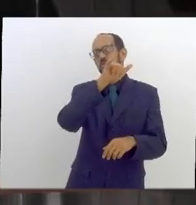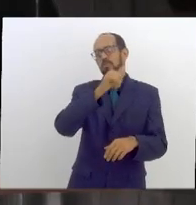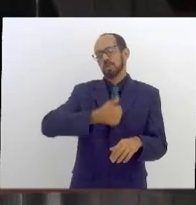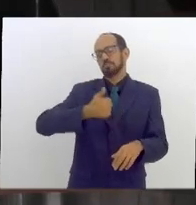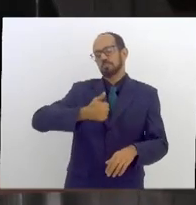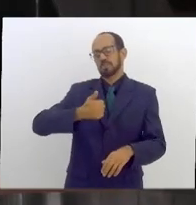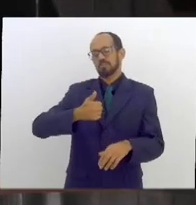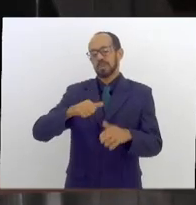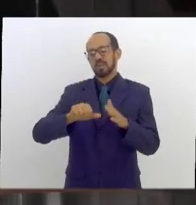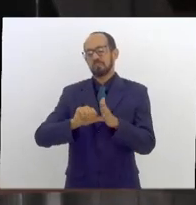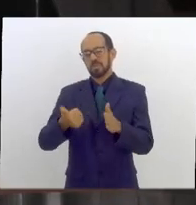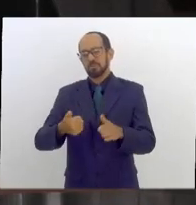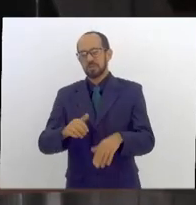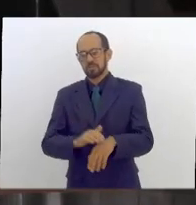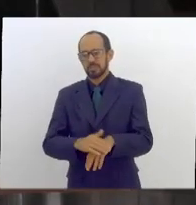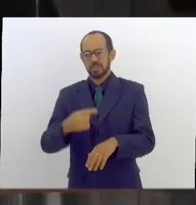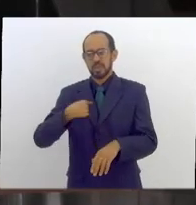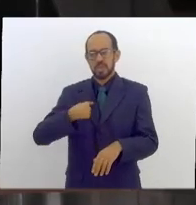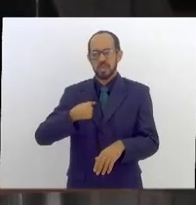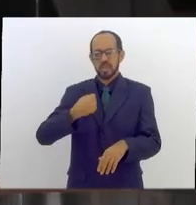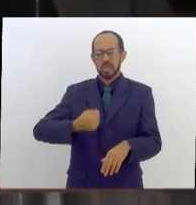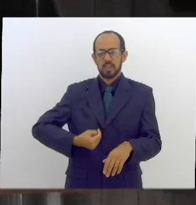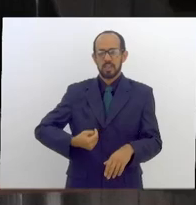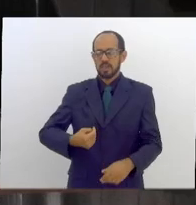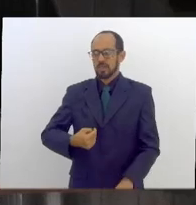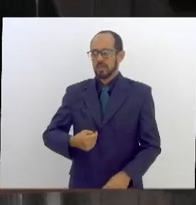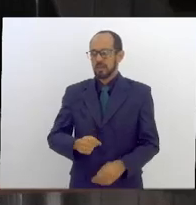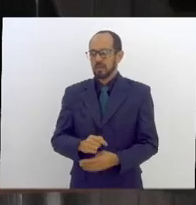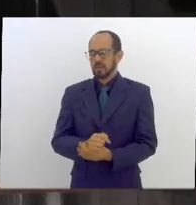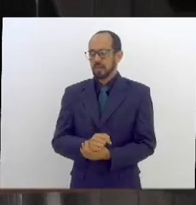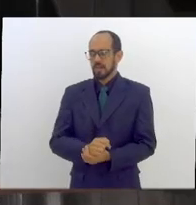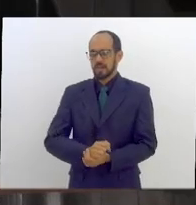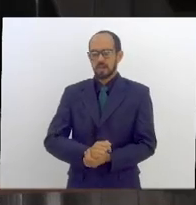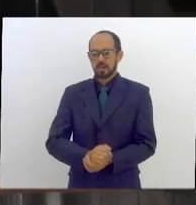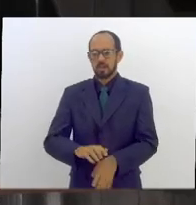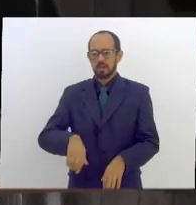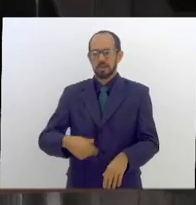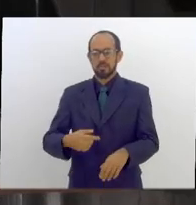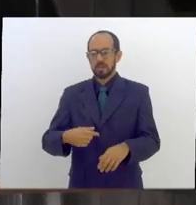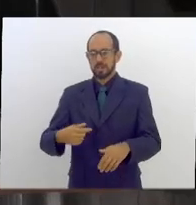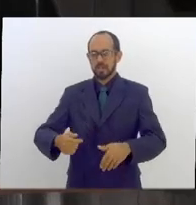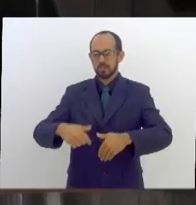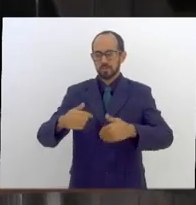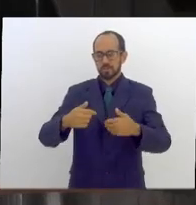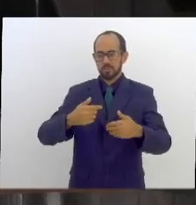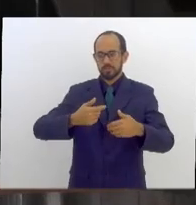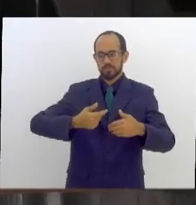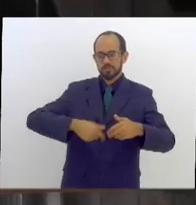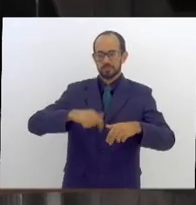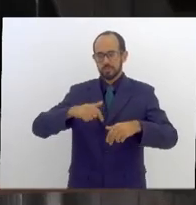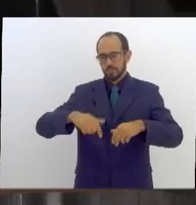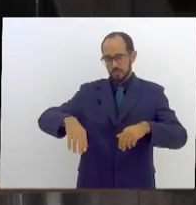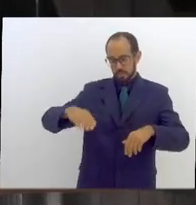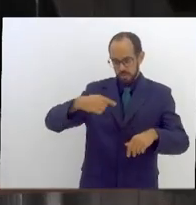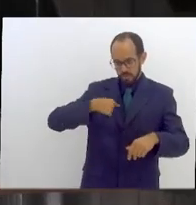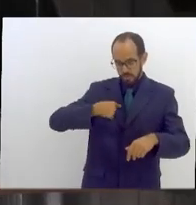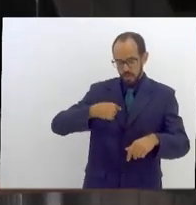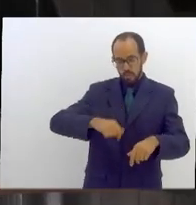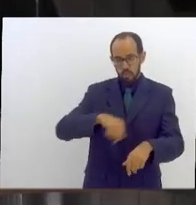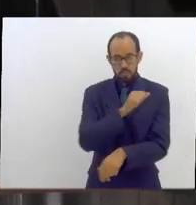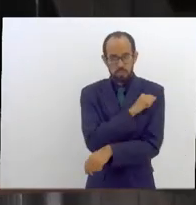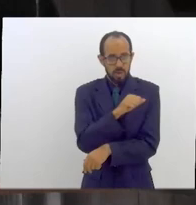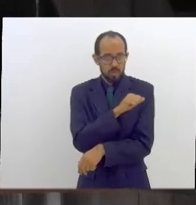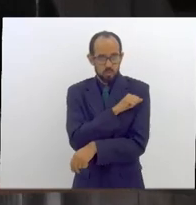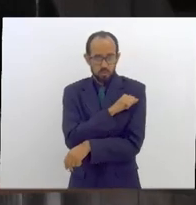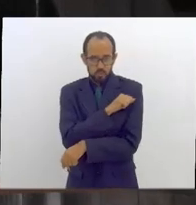desde garoto envolvido com ações e sentimentos de patriotismo, como aluno da